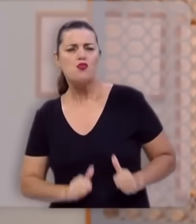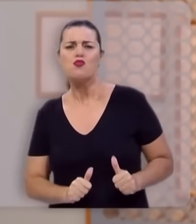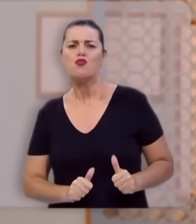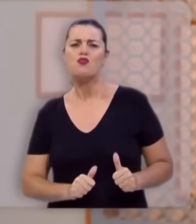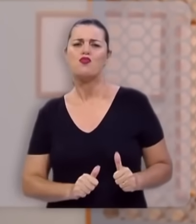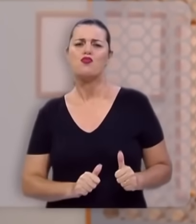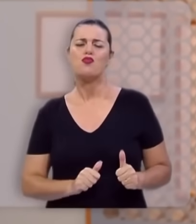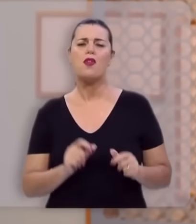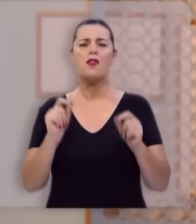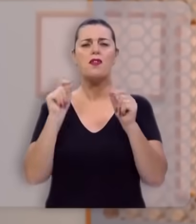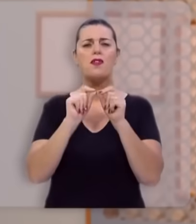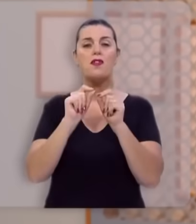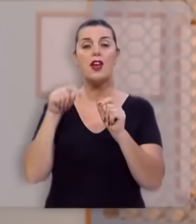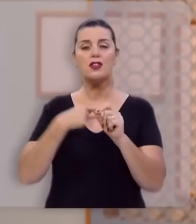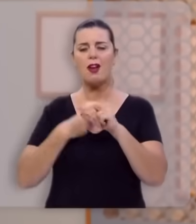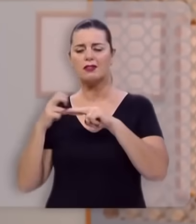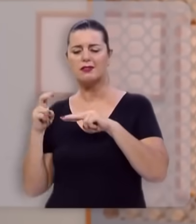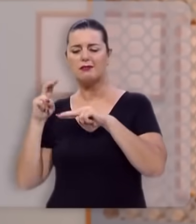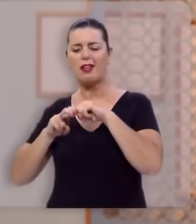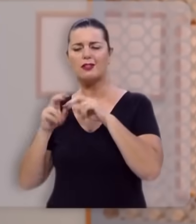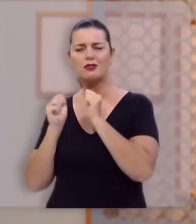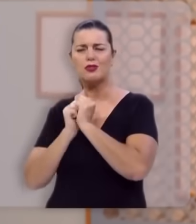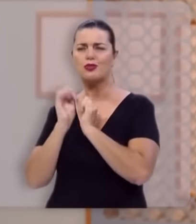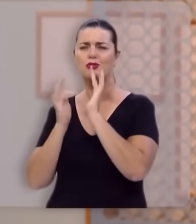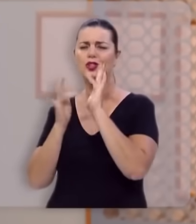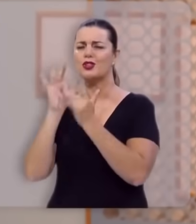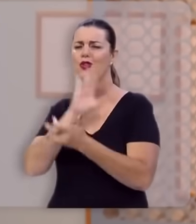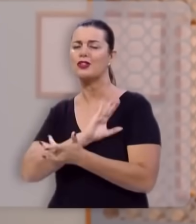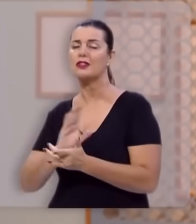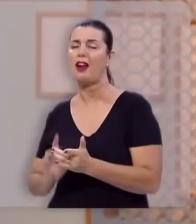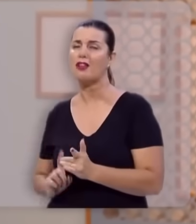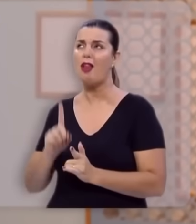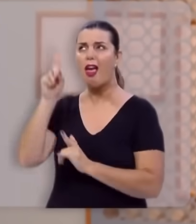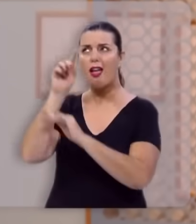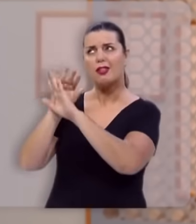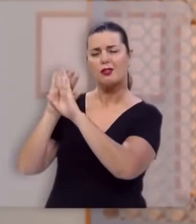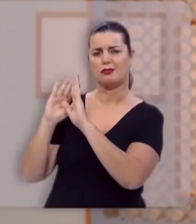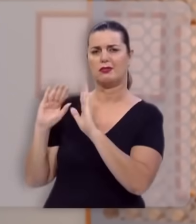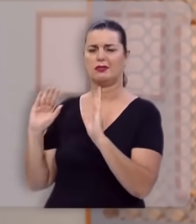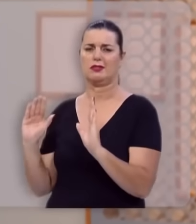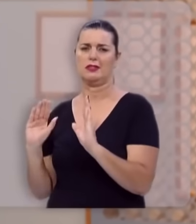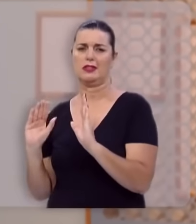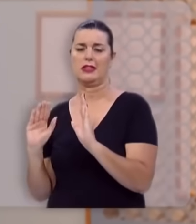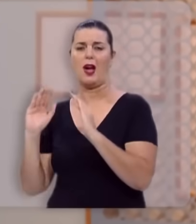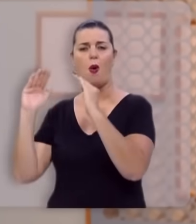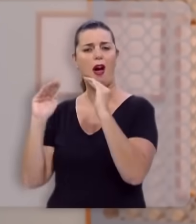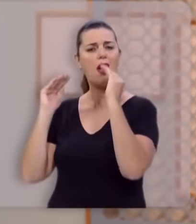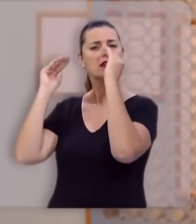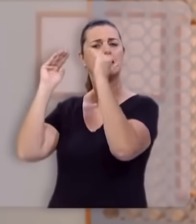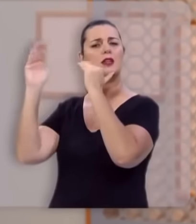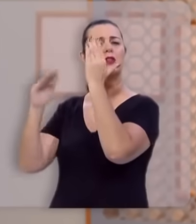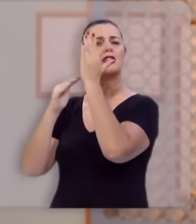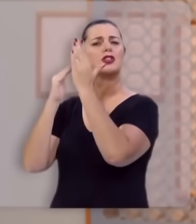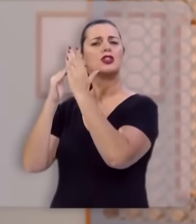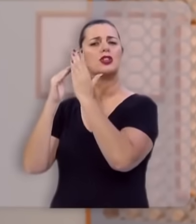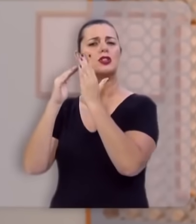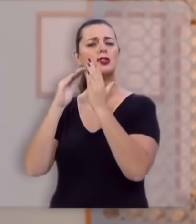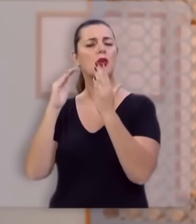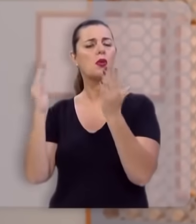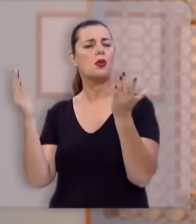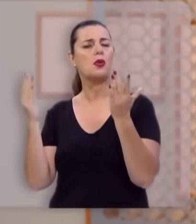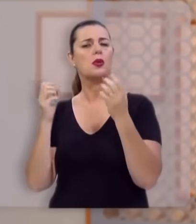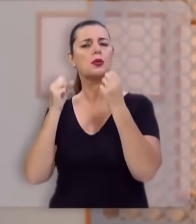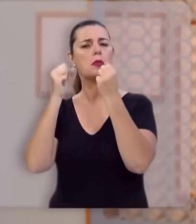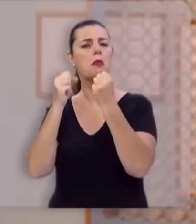e nos fez assentar com Cristo, nas regiões celestes, acima de todo o principado e